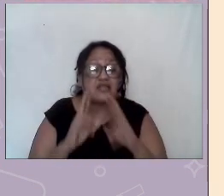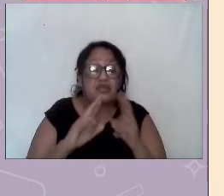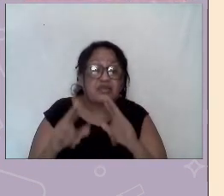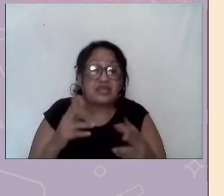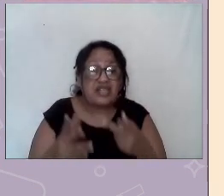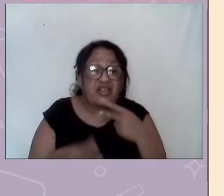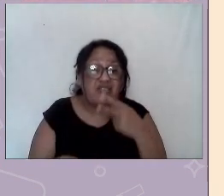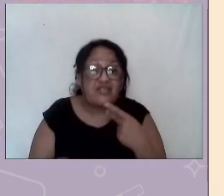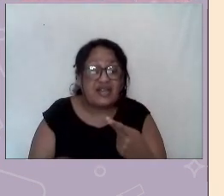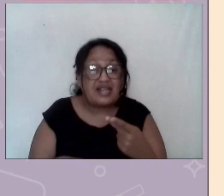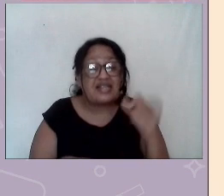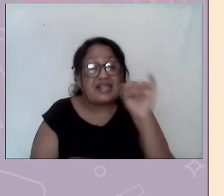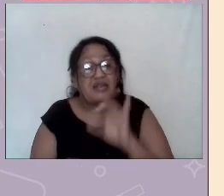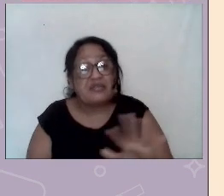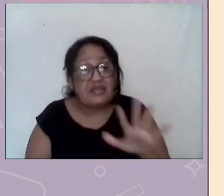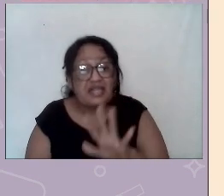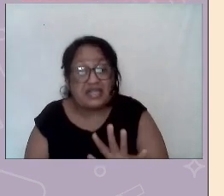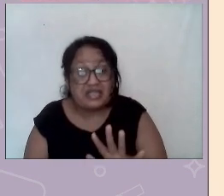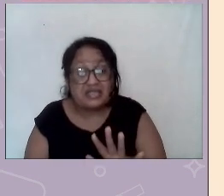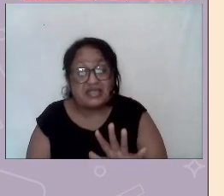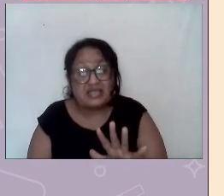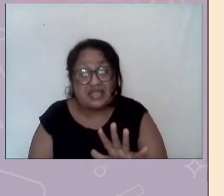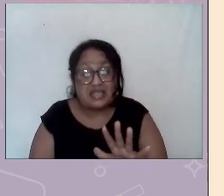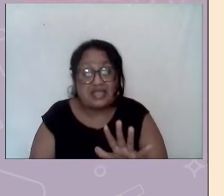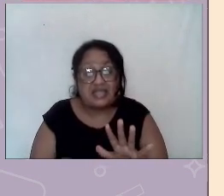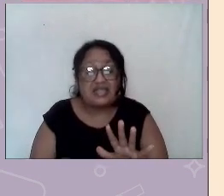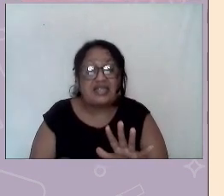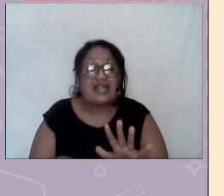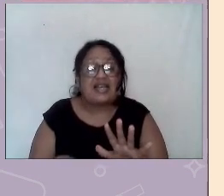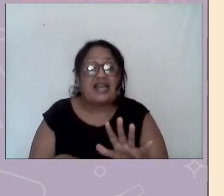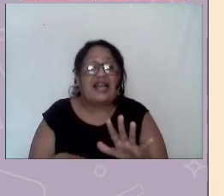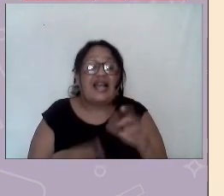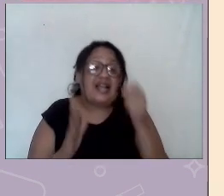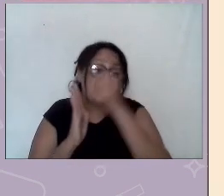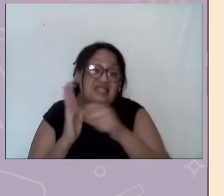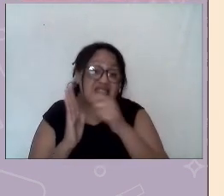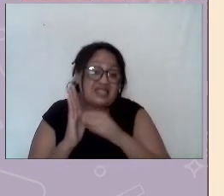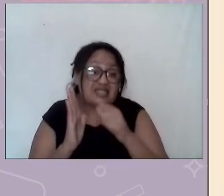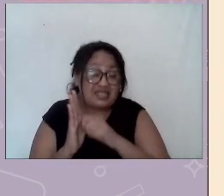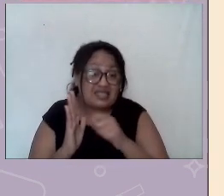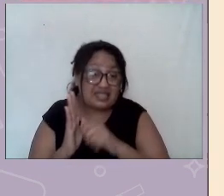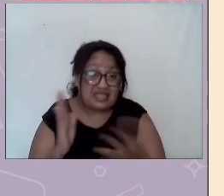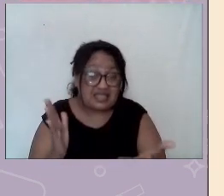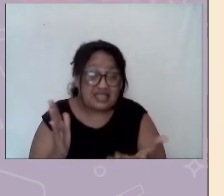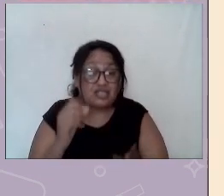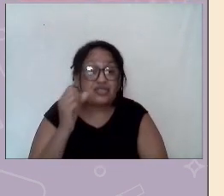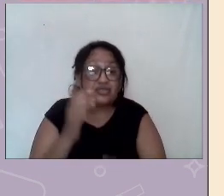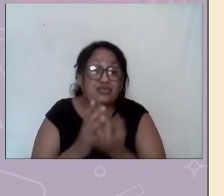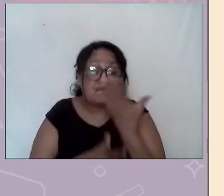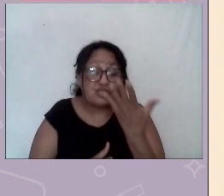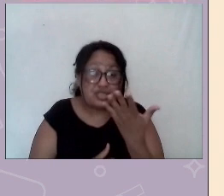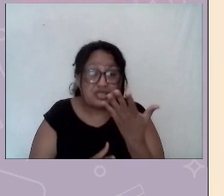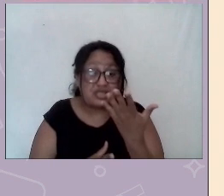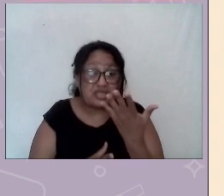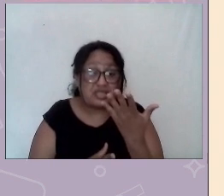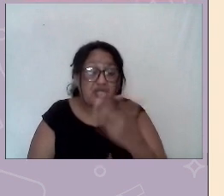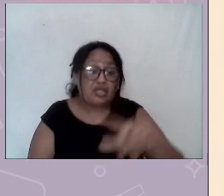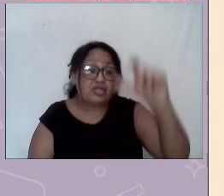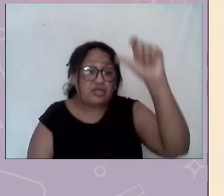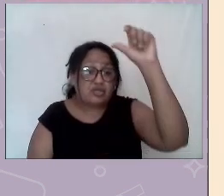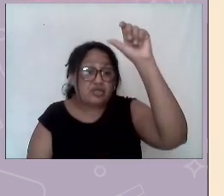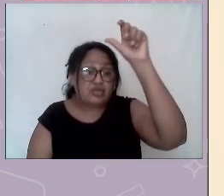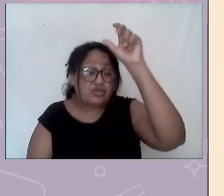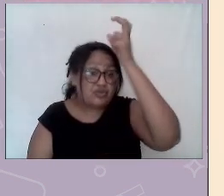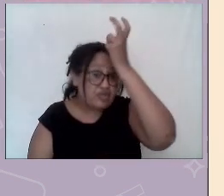fala aqui que a imagem 1 refere-se a escrita hieroglifa surgida no Egito antigo que usava sinais